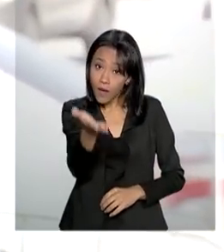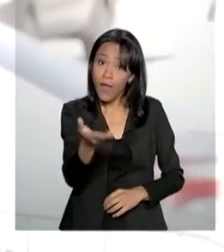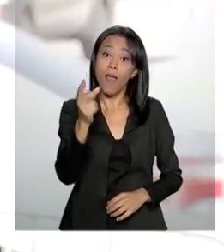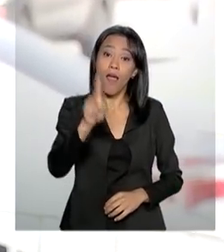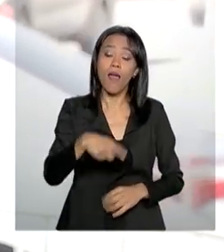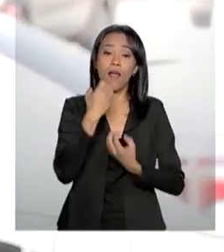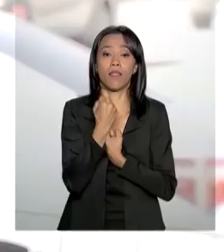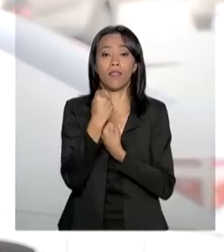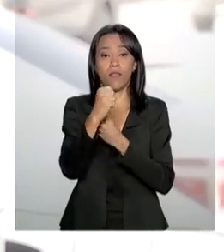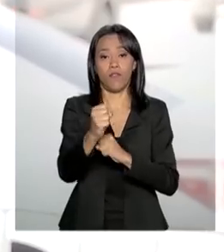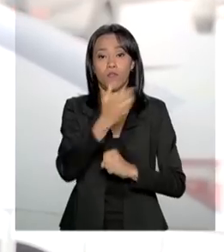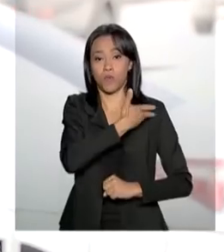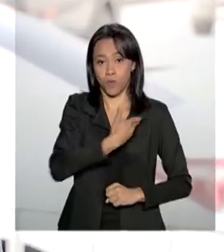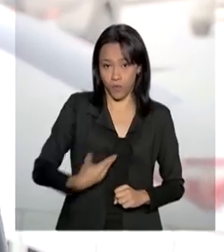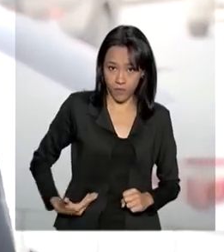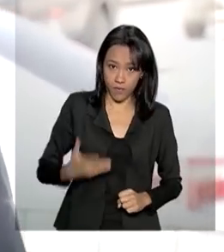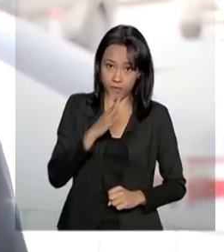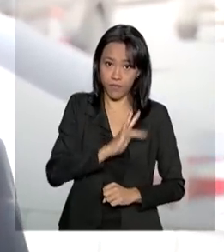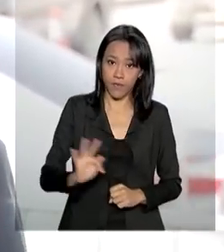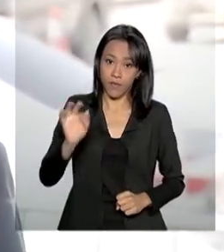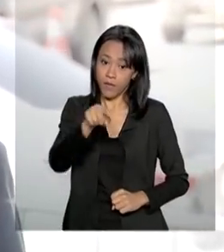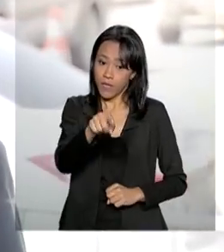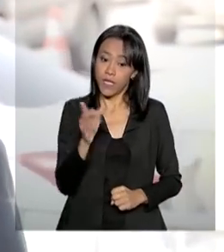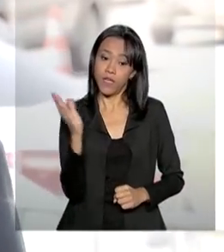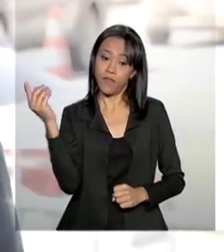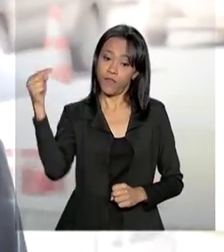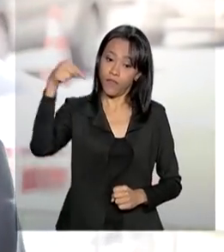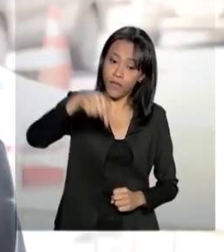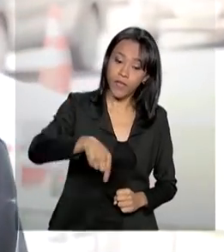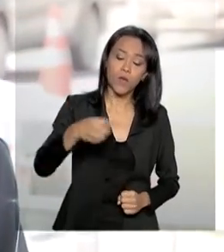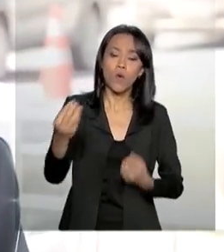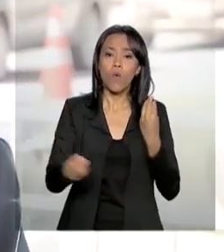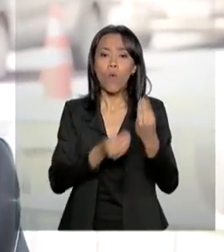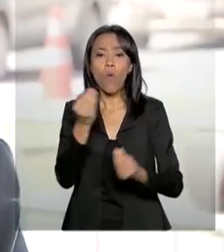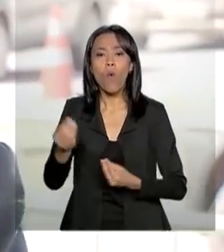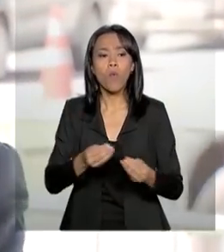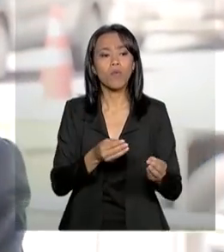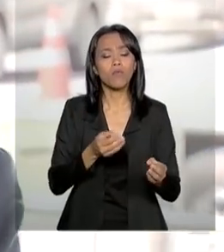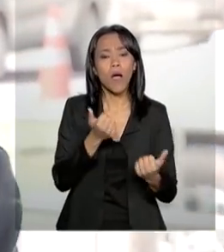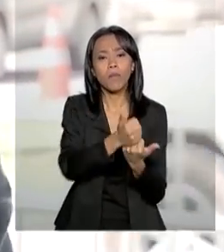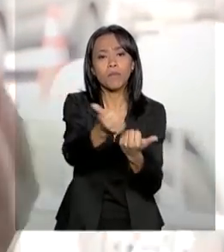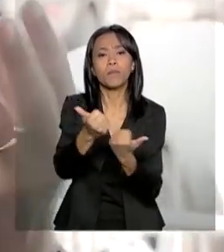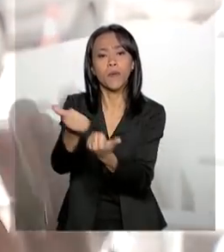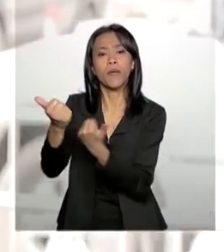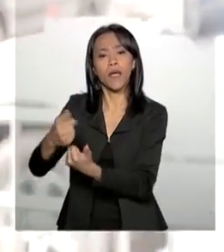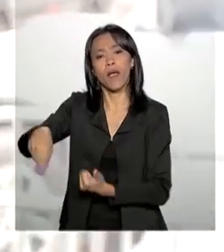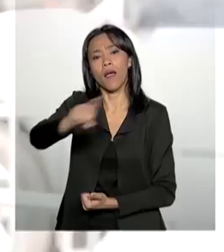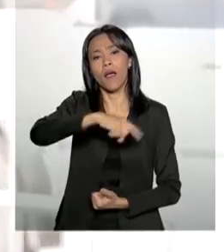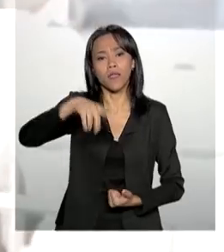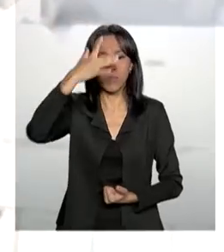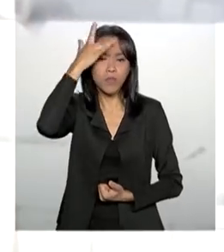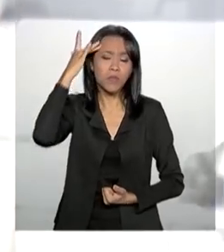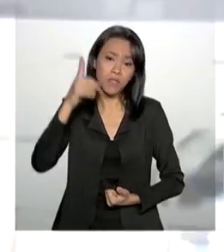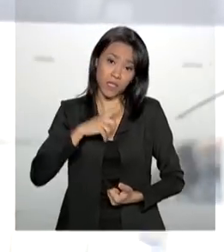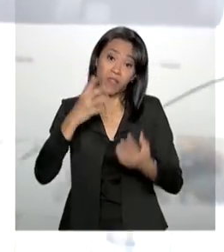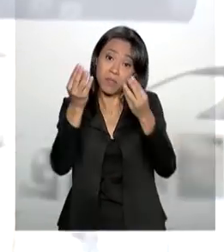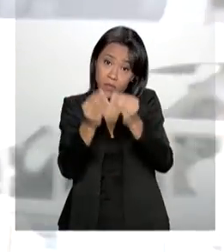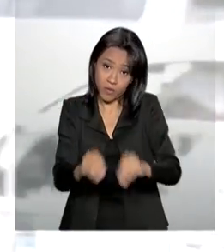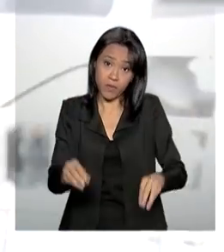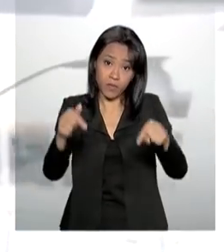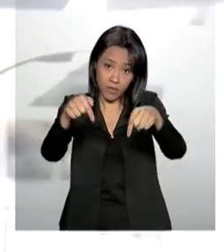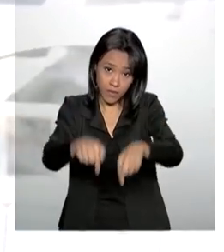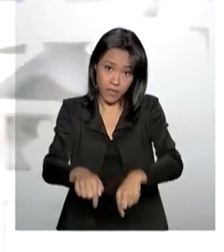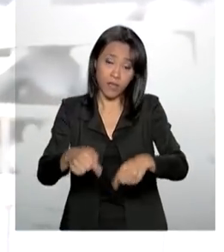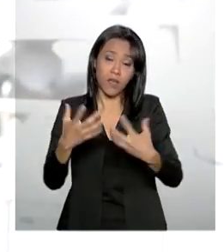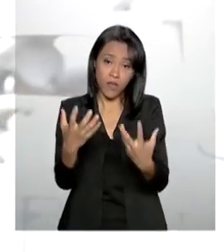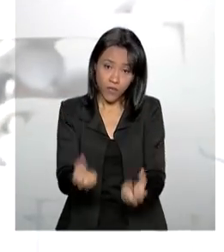geral federal, Gabriel Faria de Oliveira, que está falando aqui sobre assistência às vítimas desse desastre em Brumadinho.